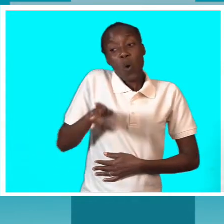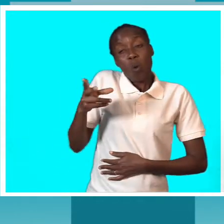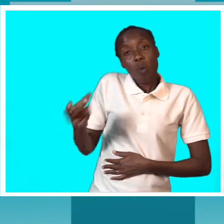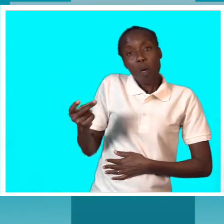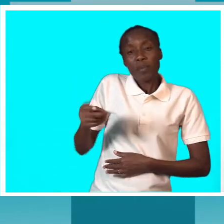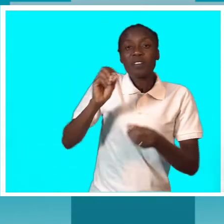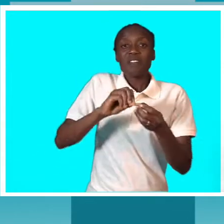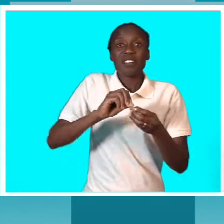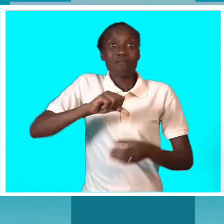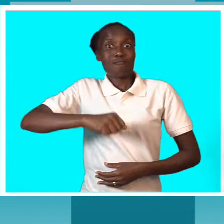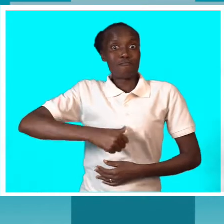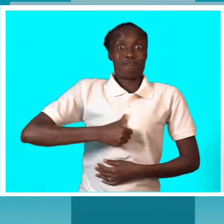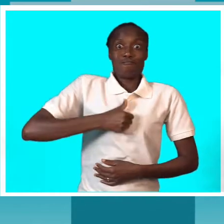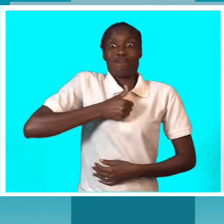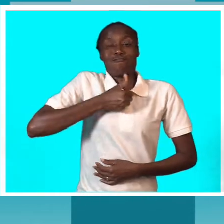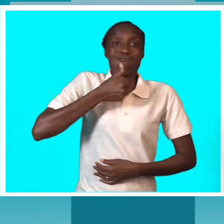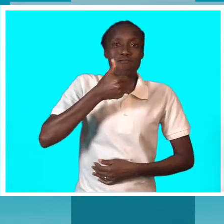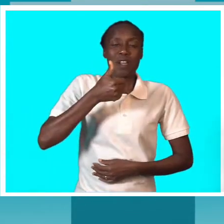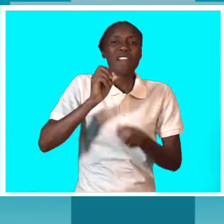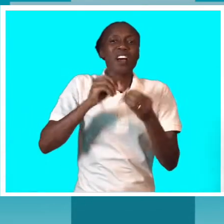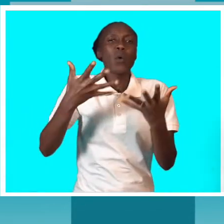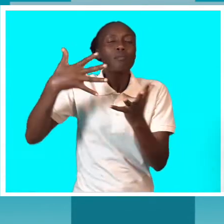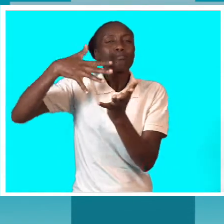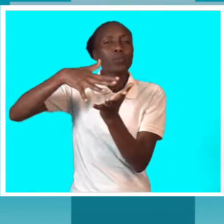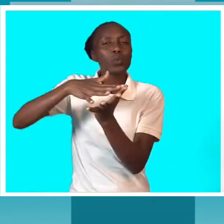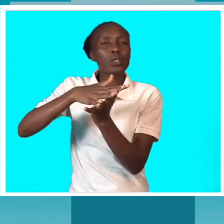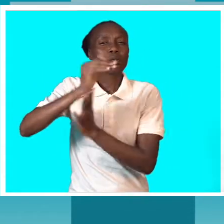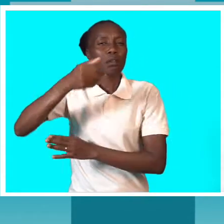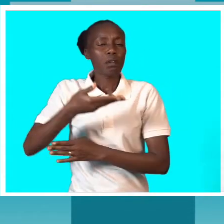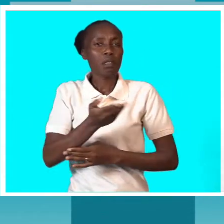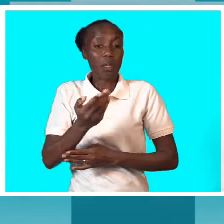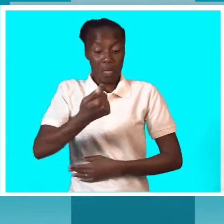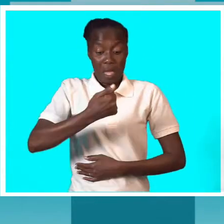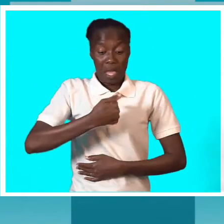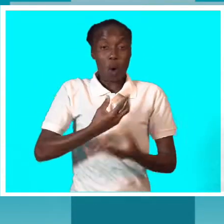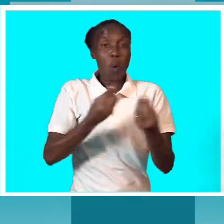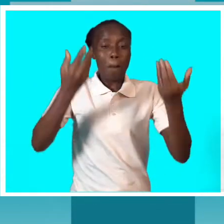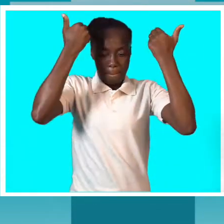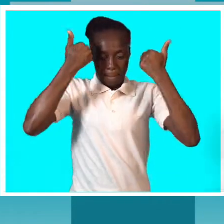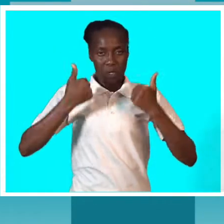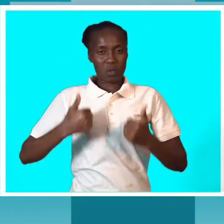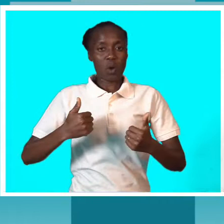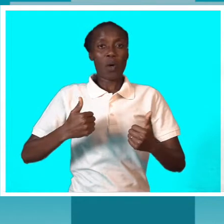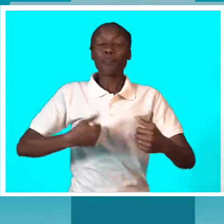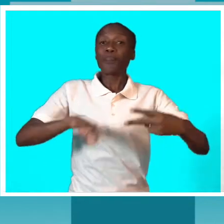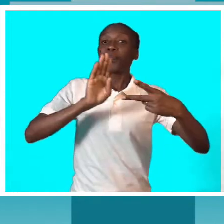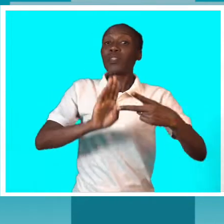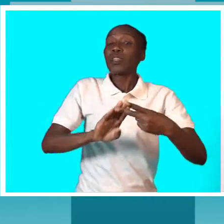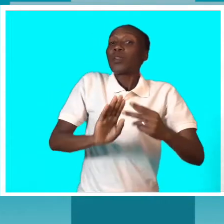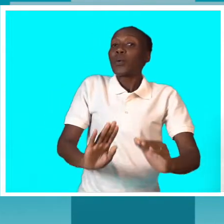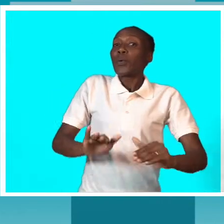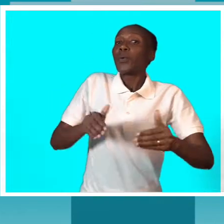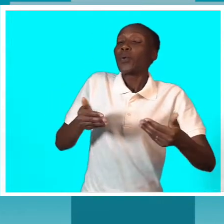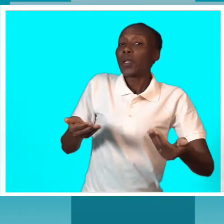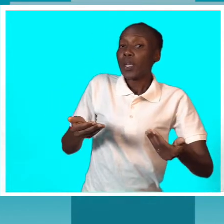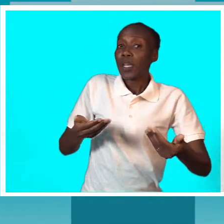conselheiro entre aquilo que eu sou como pessoa e aquilo que eu sou como indivíduo